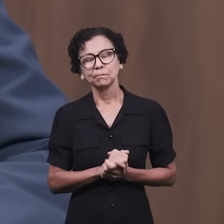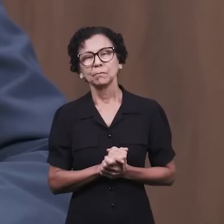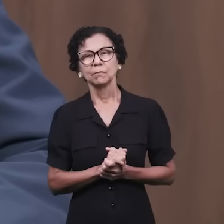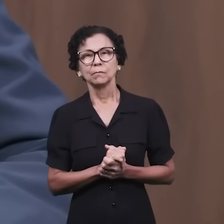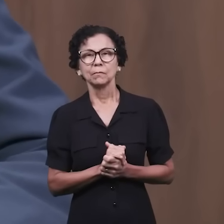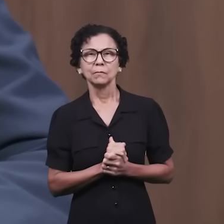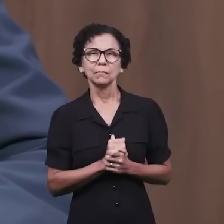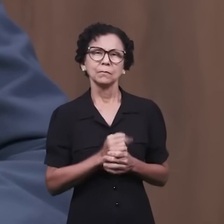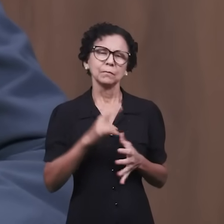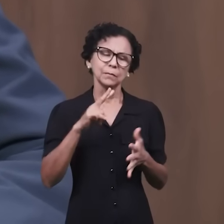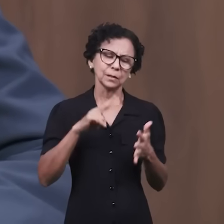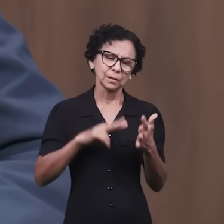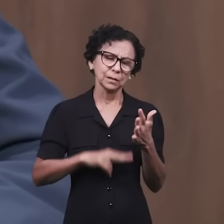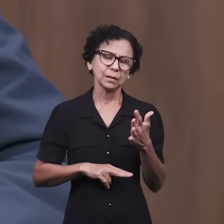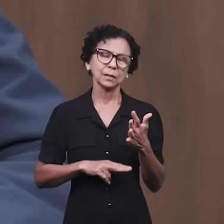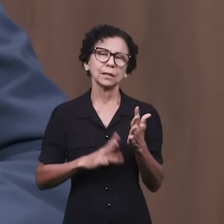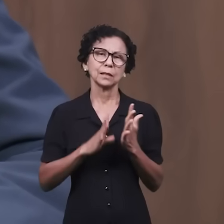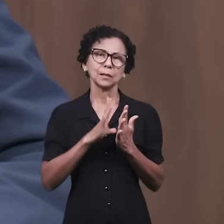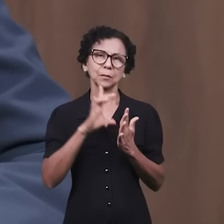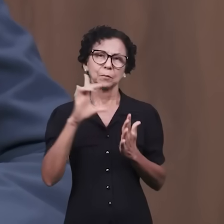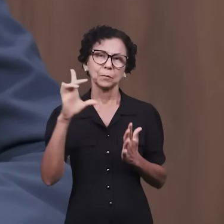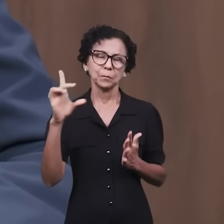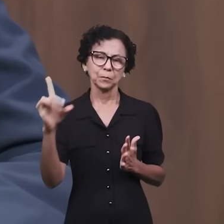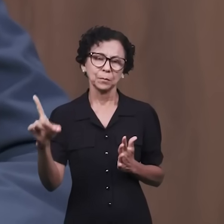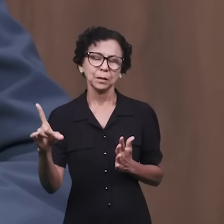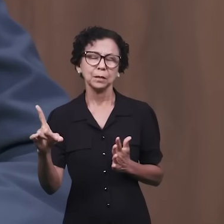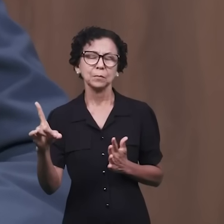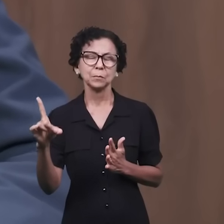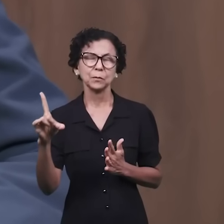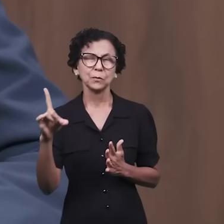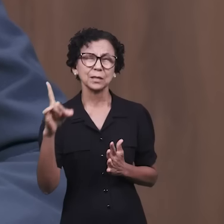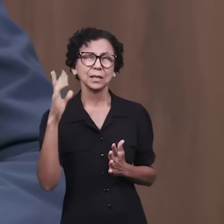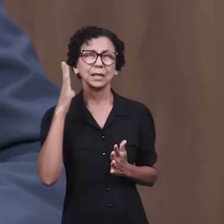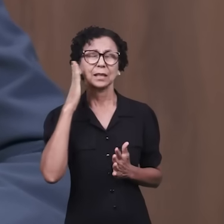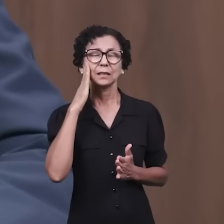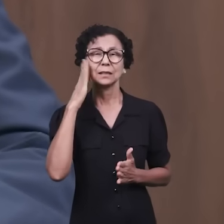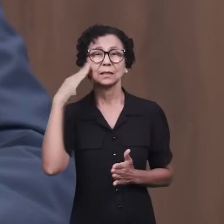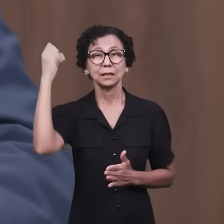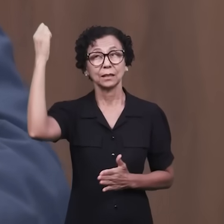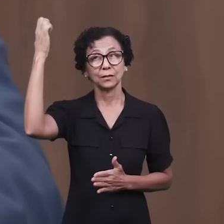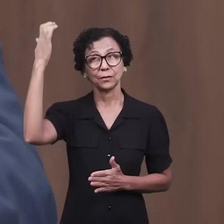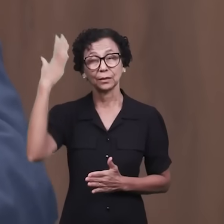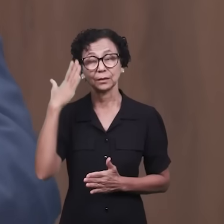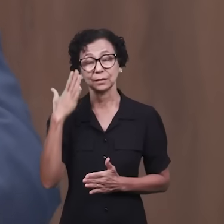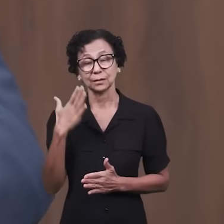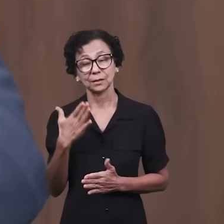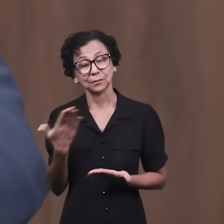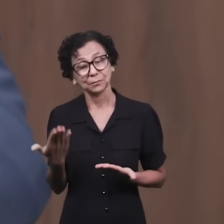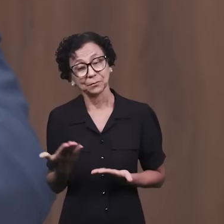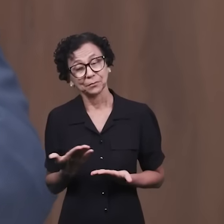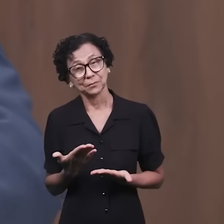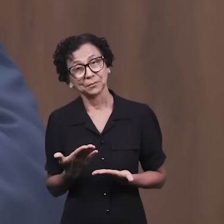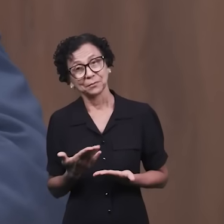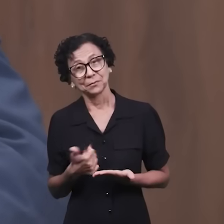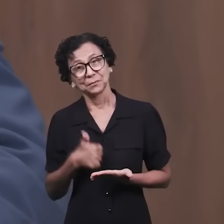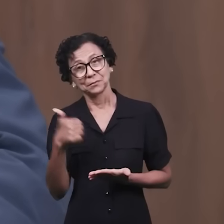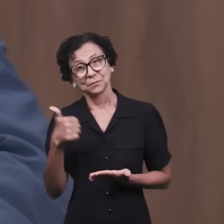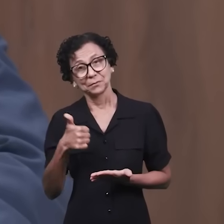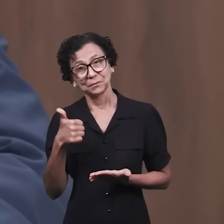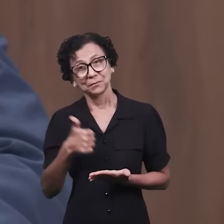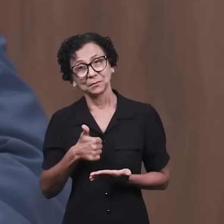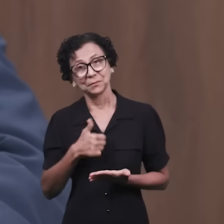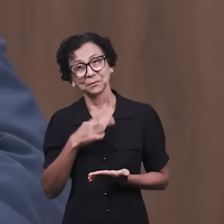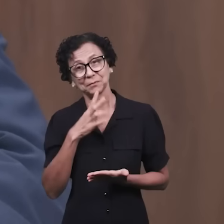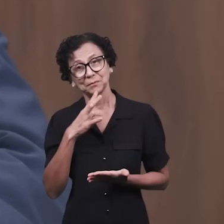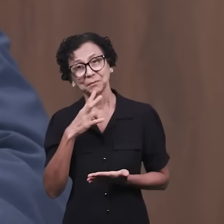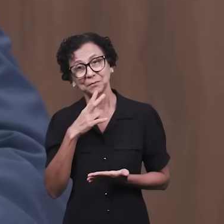porque você, para ir além da letra, você precisa conhecer a letra. Né? Mas o importante é você ir além